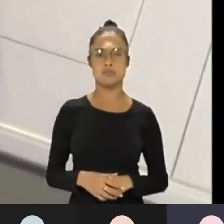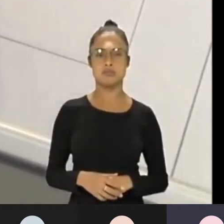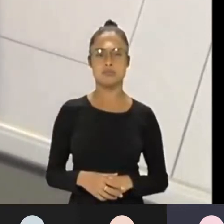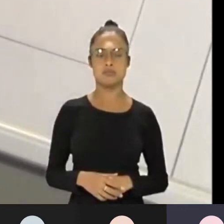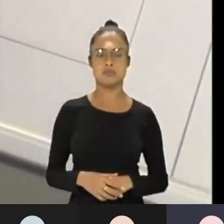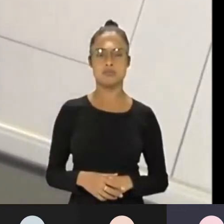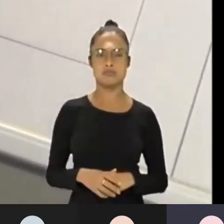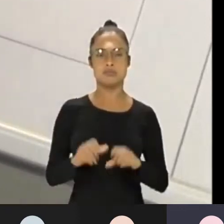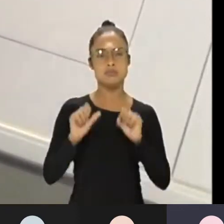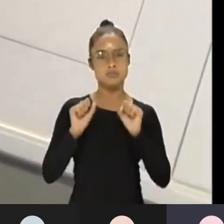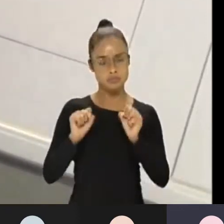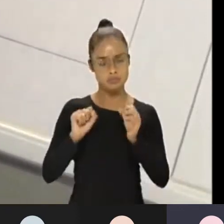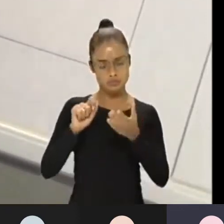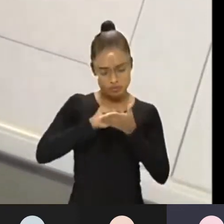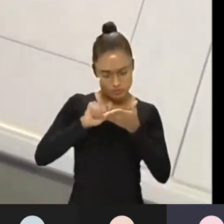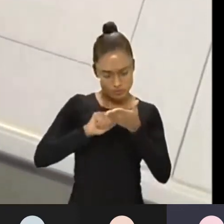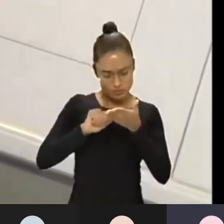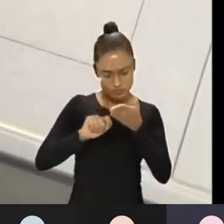Pode tirar os excessos.